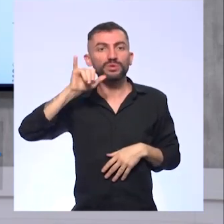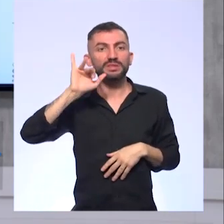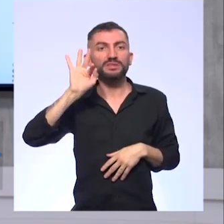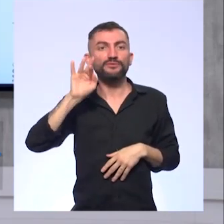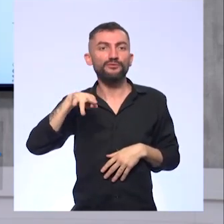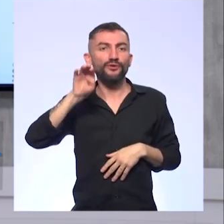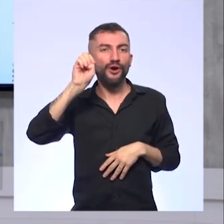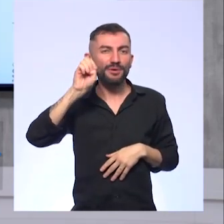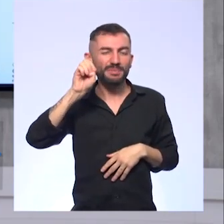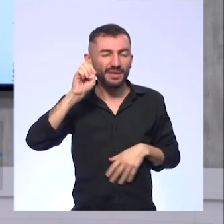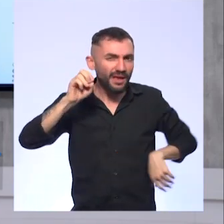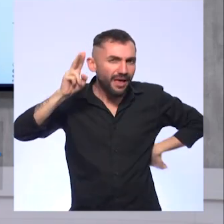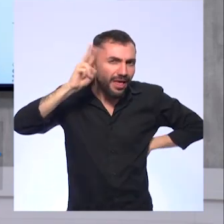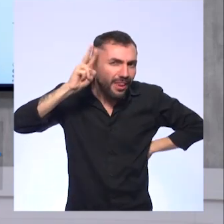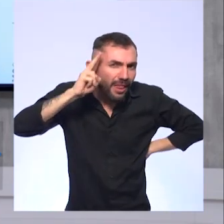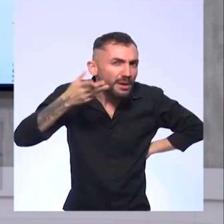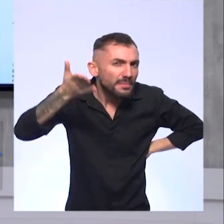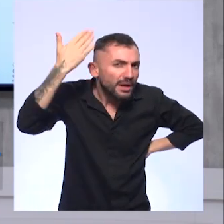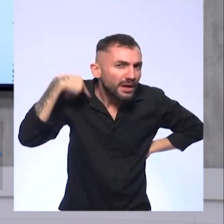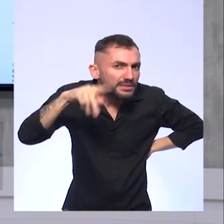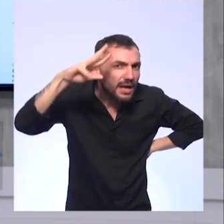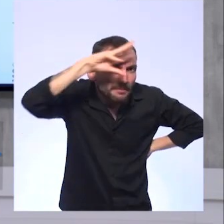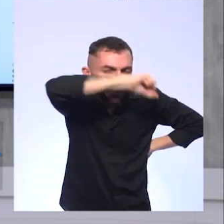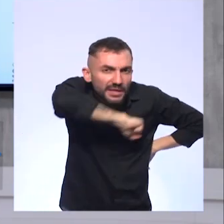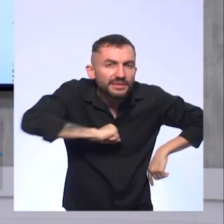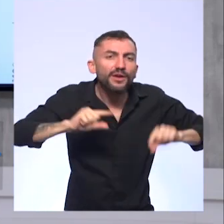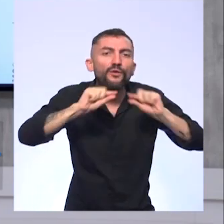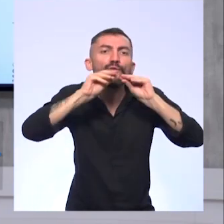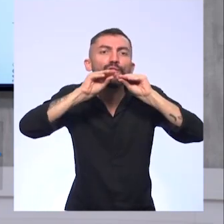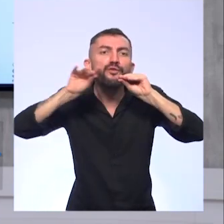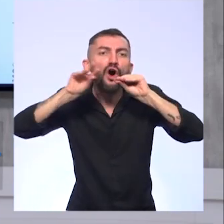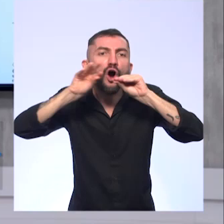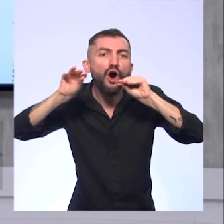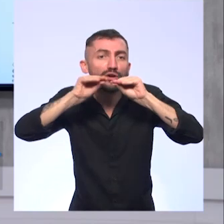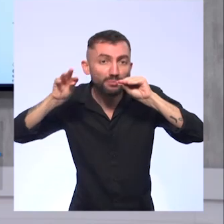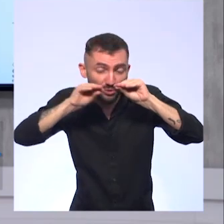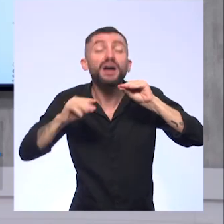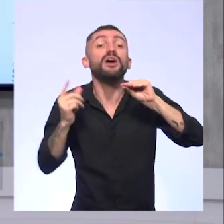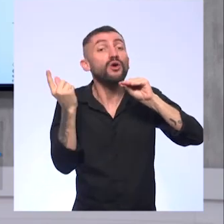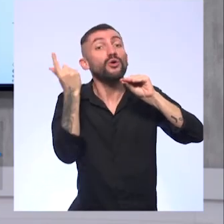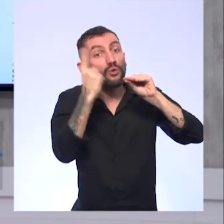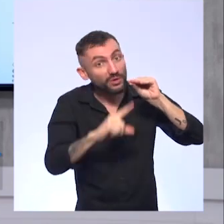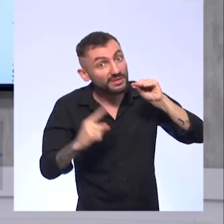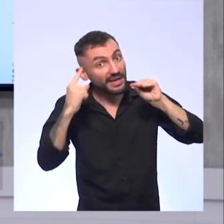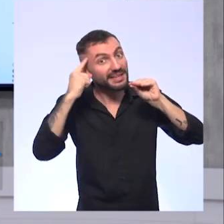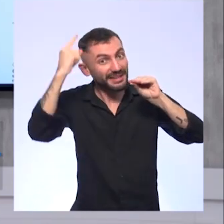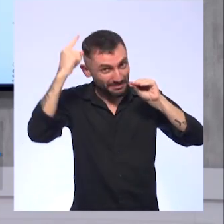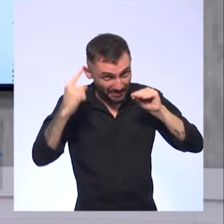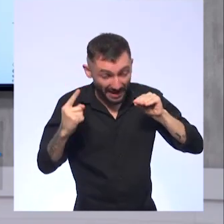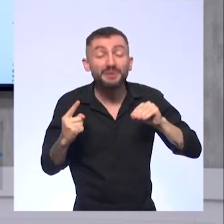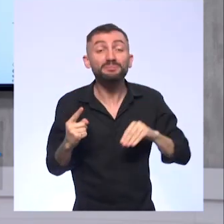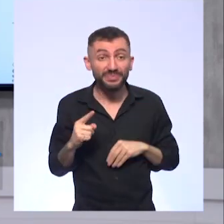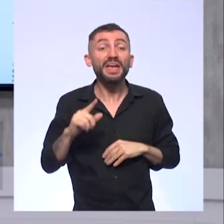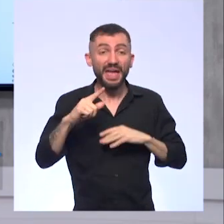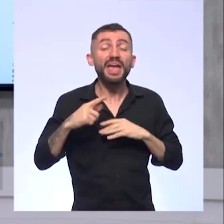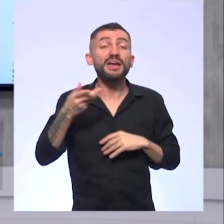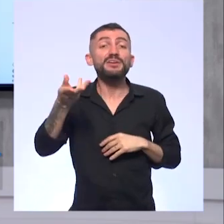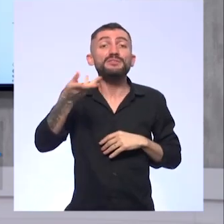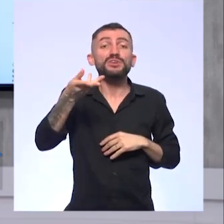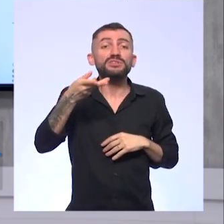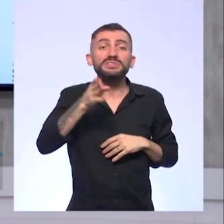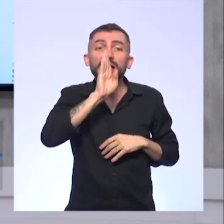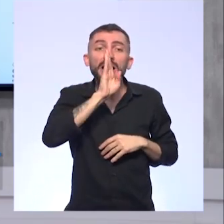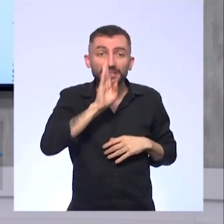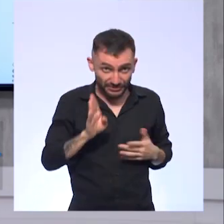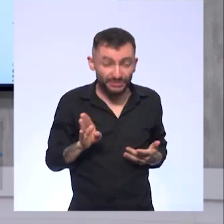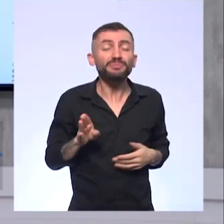lembra que quando o movimento é uniforme nós podemos fazer as equações lembrando da velocidade do